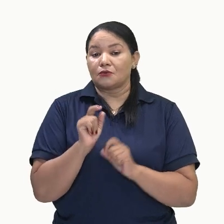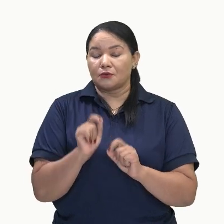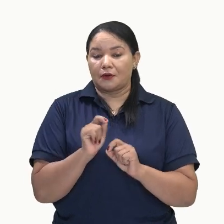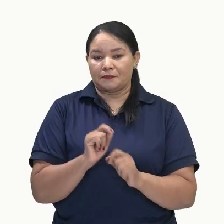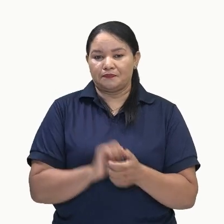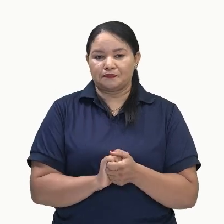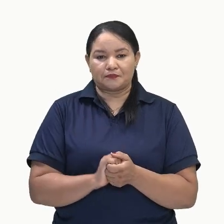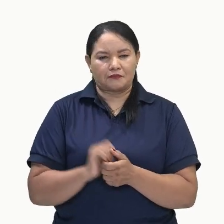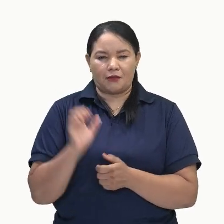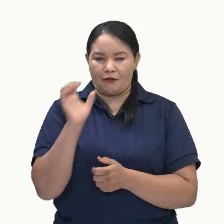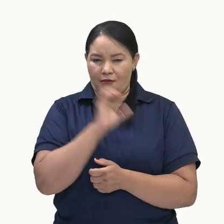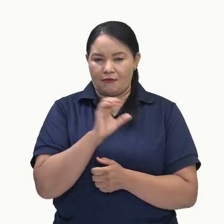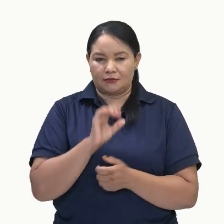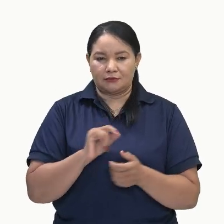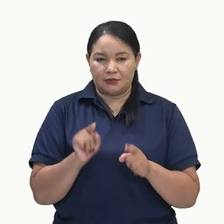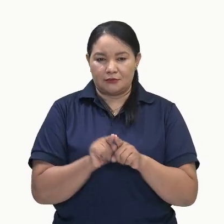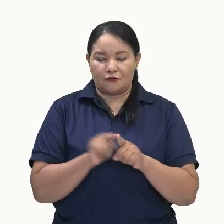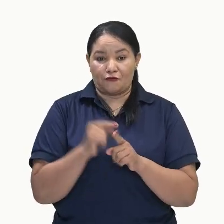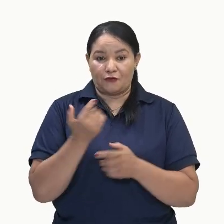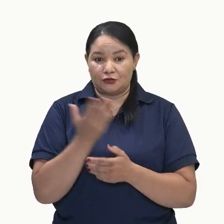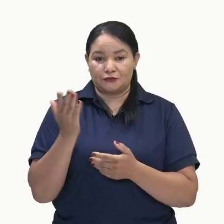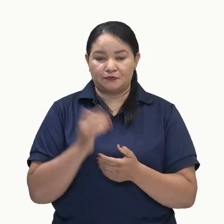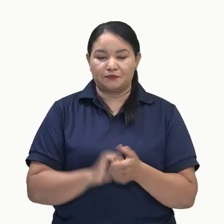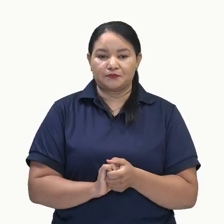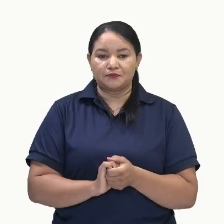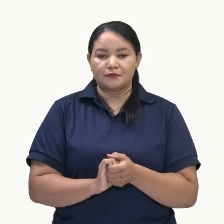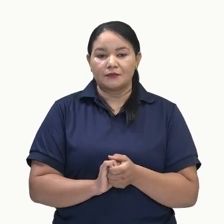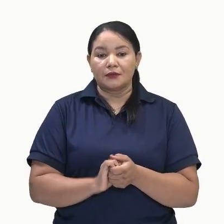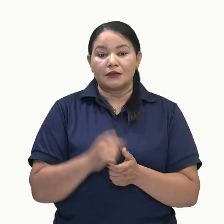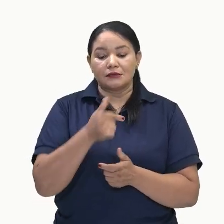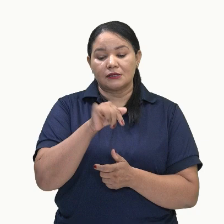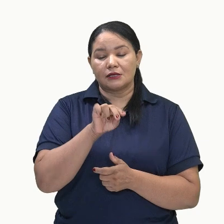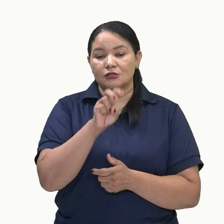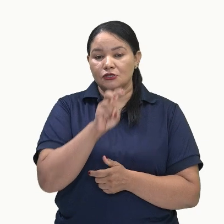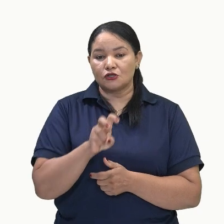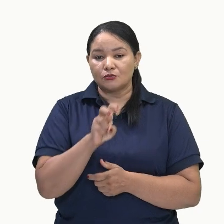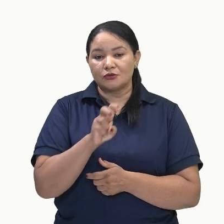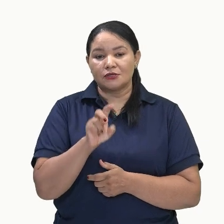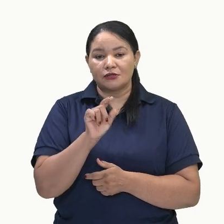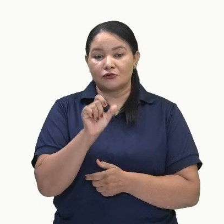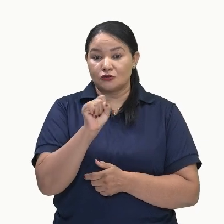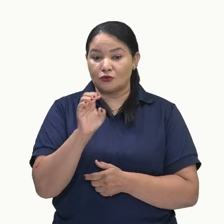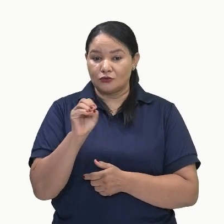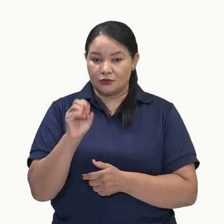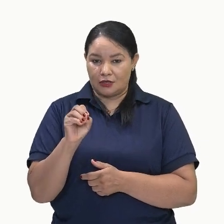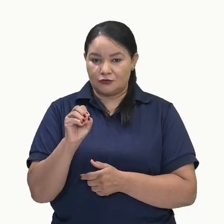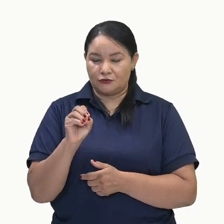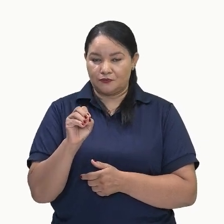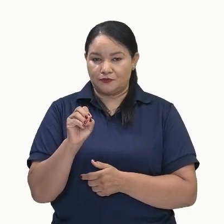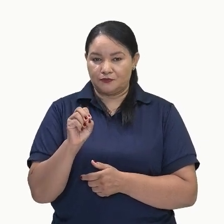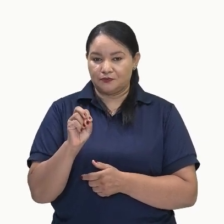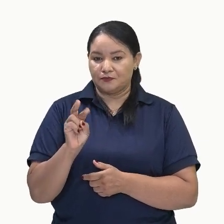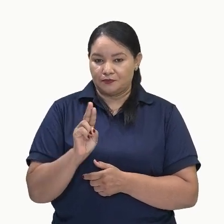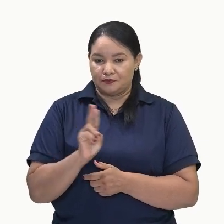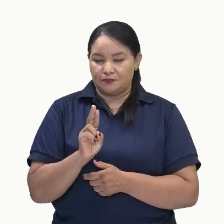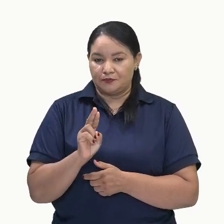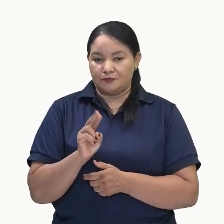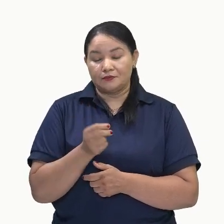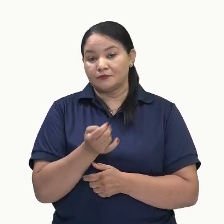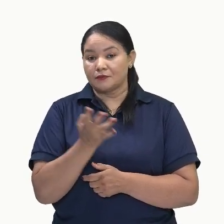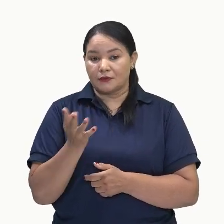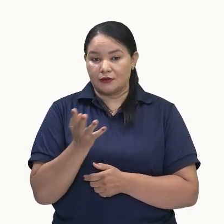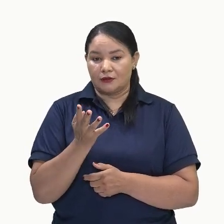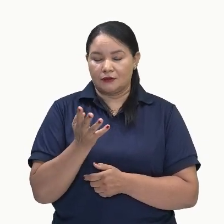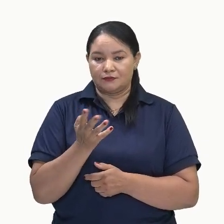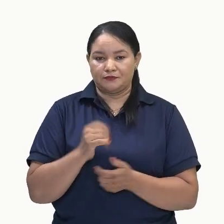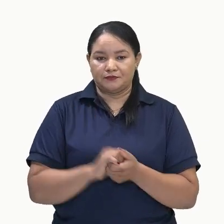mais rápida, tá legal? Olha aqui, ó. Quanto é 75% de 800? Bom, via de